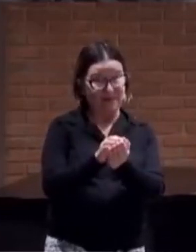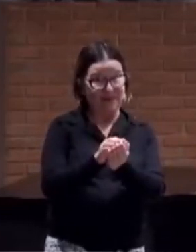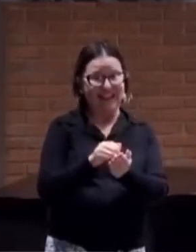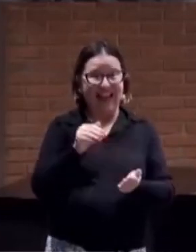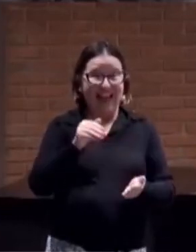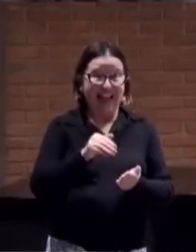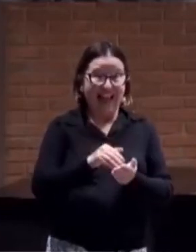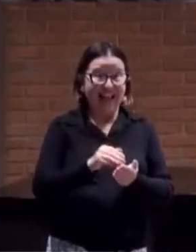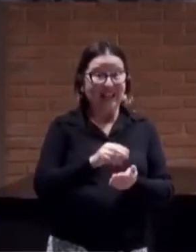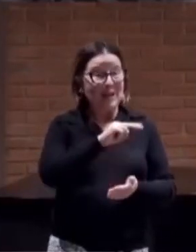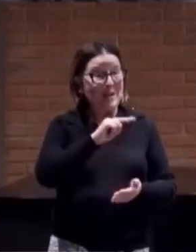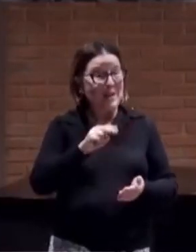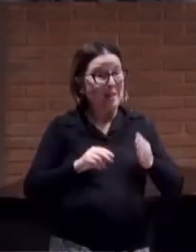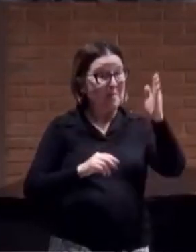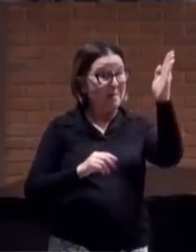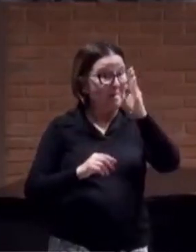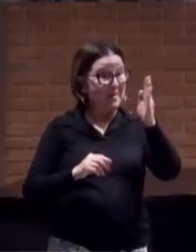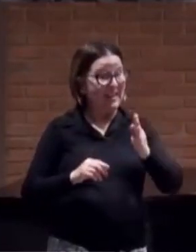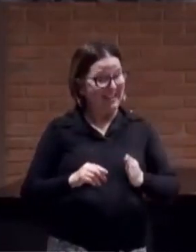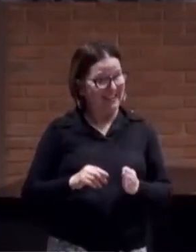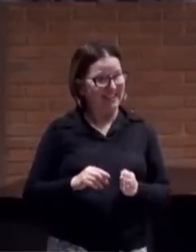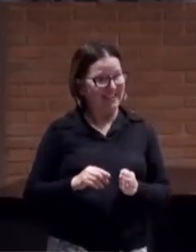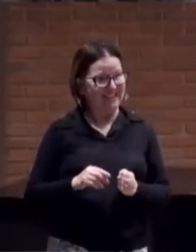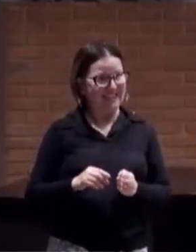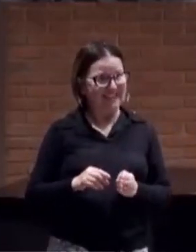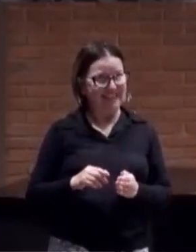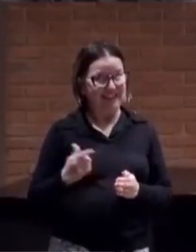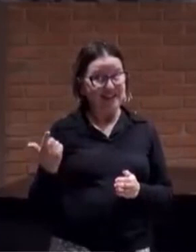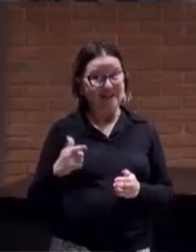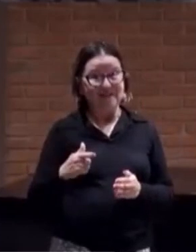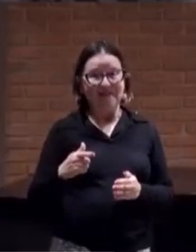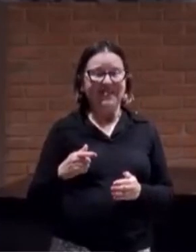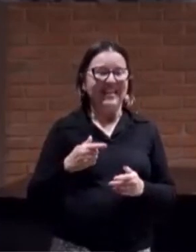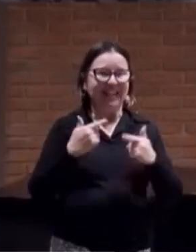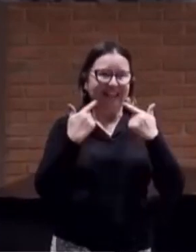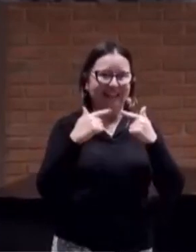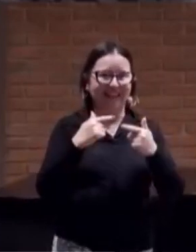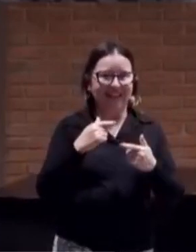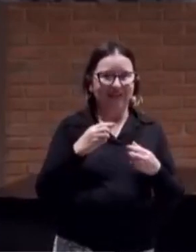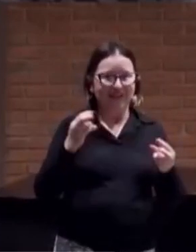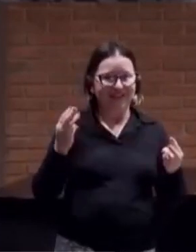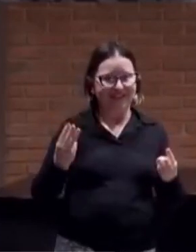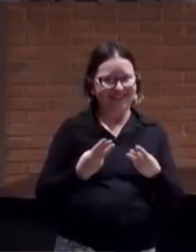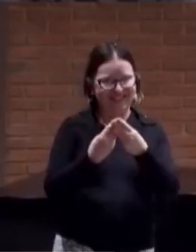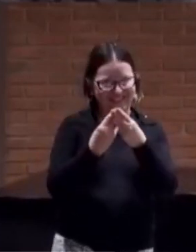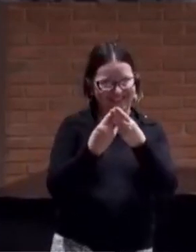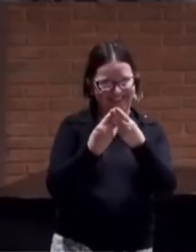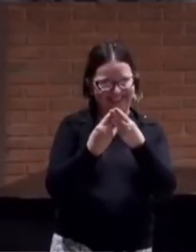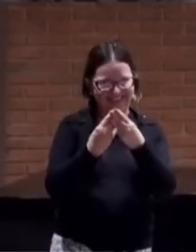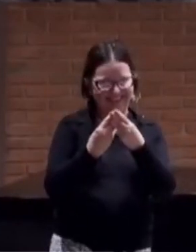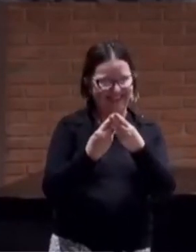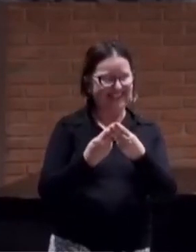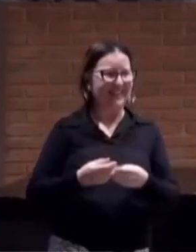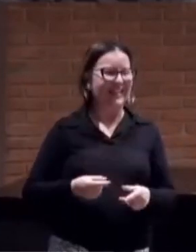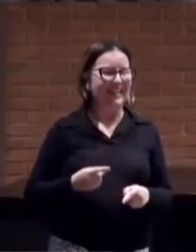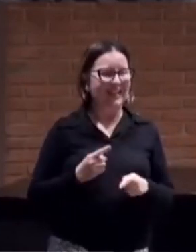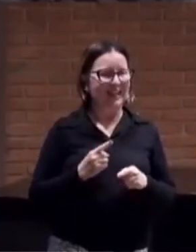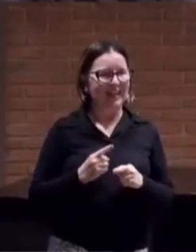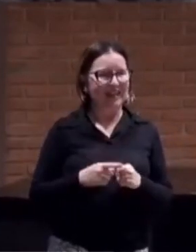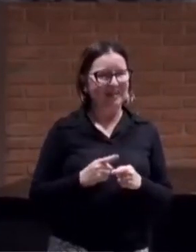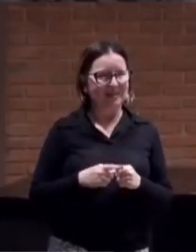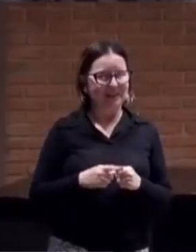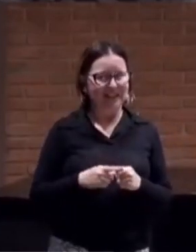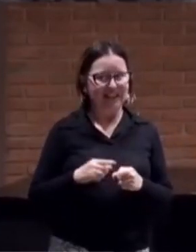Brasil é de origem judaica. Porque lá